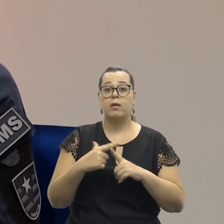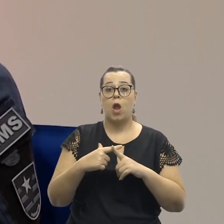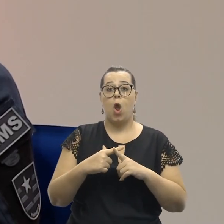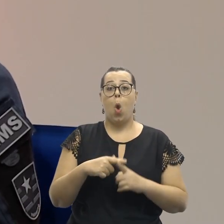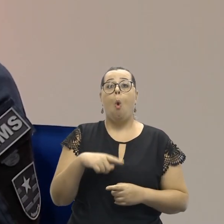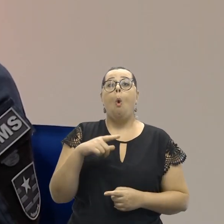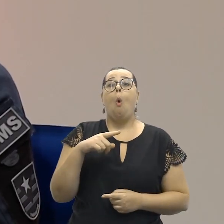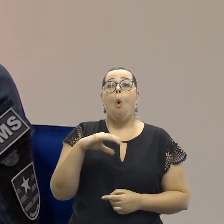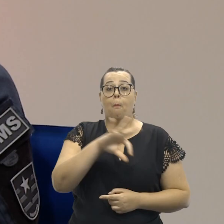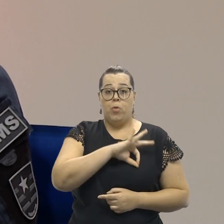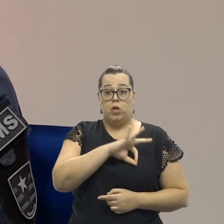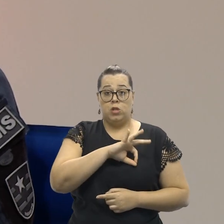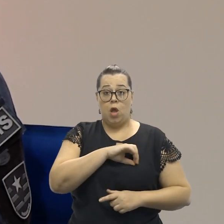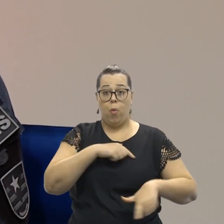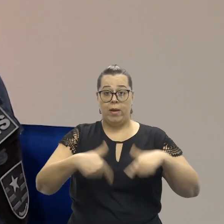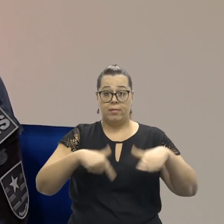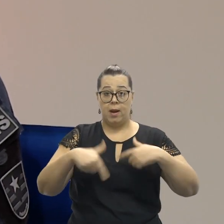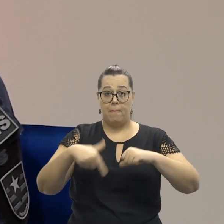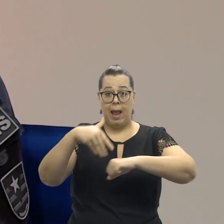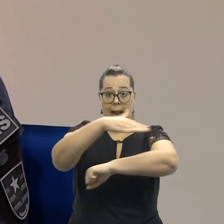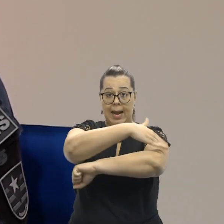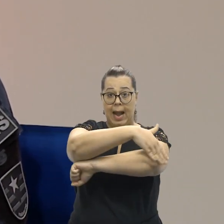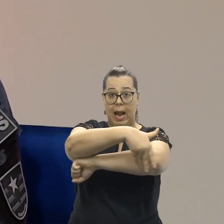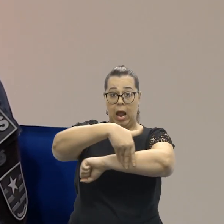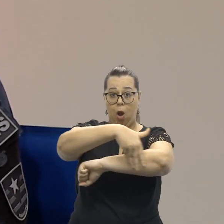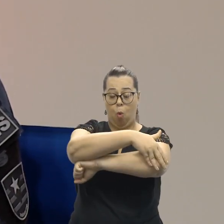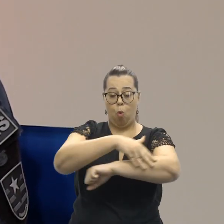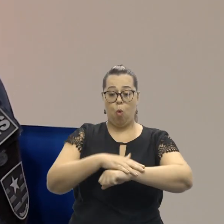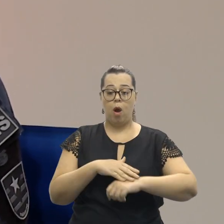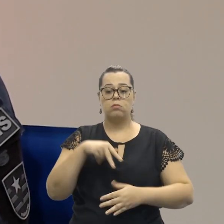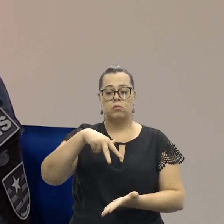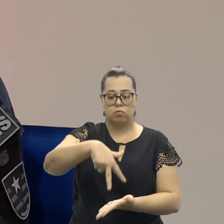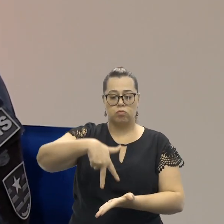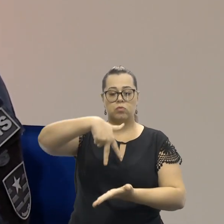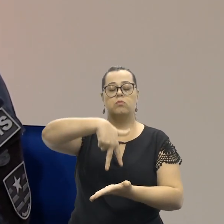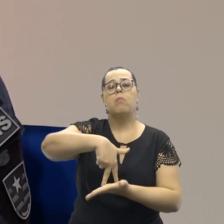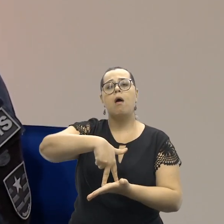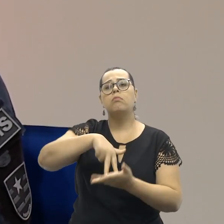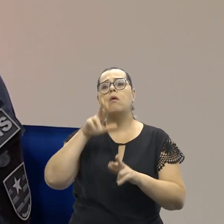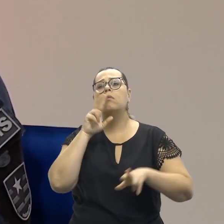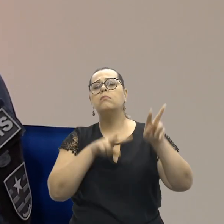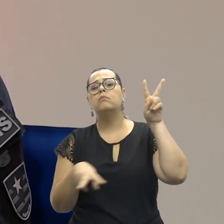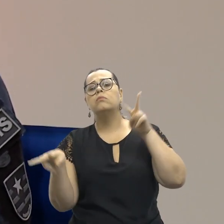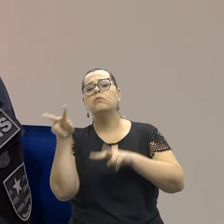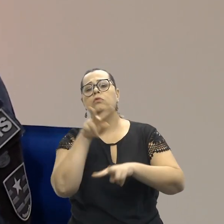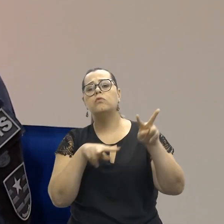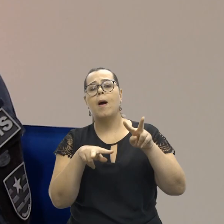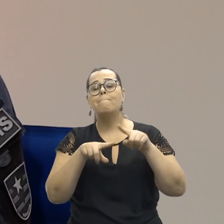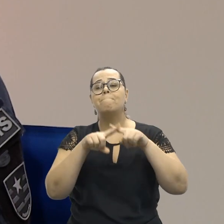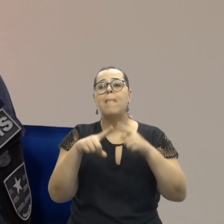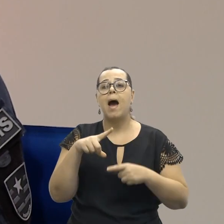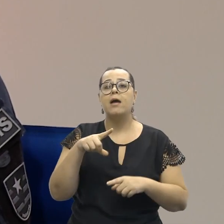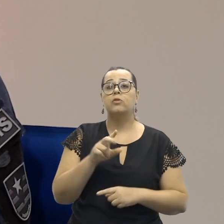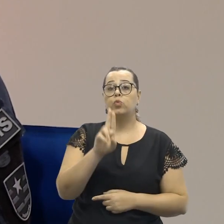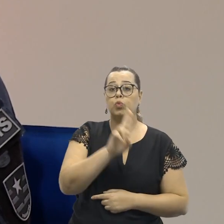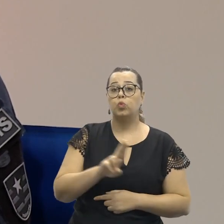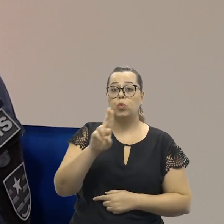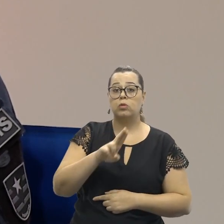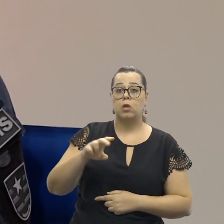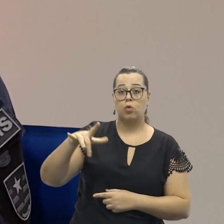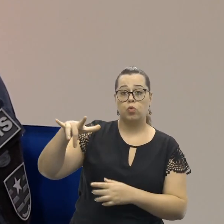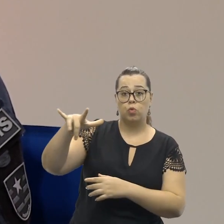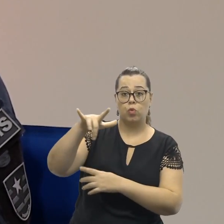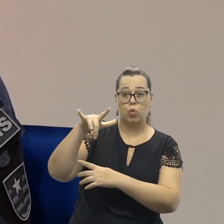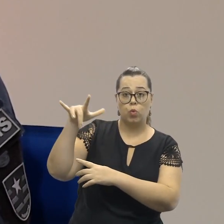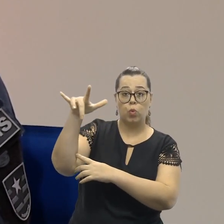tem uma visão parcialmente limitada. Ele vai ter a visão somente daquele cruzamento onde ele está. Com o uso do drone,